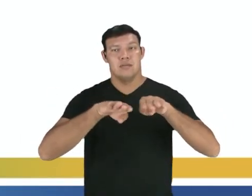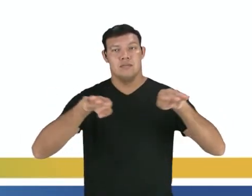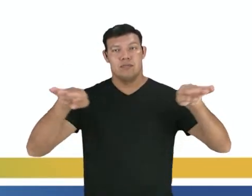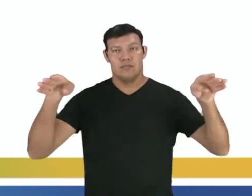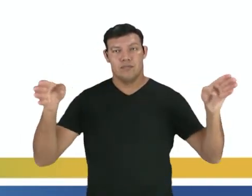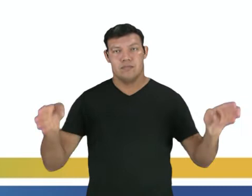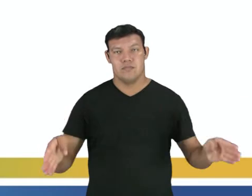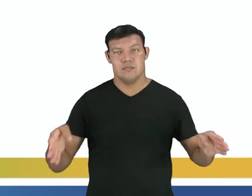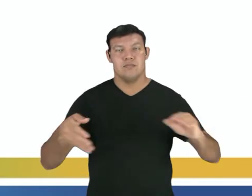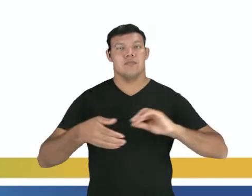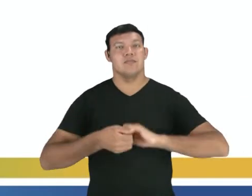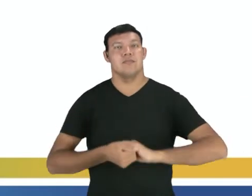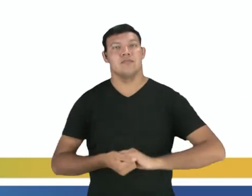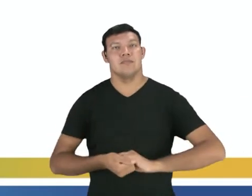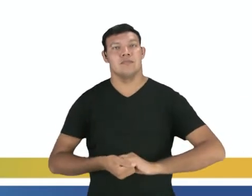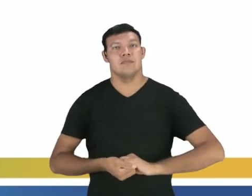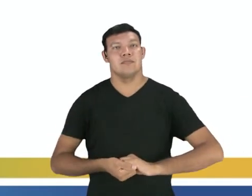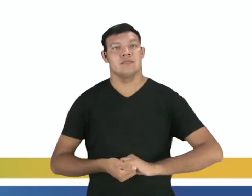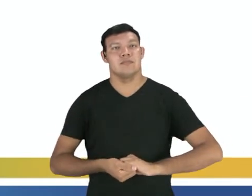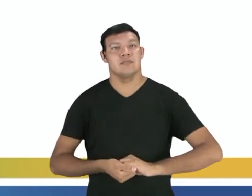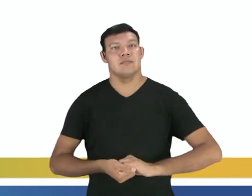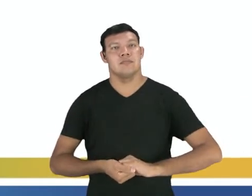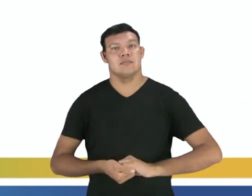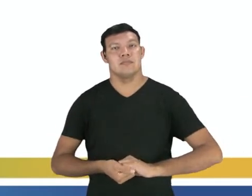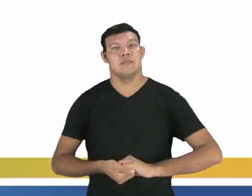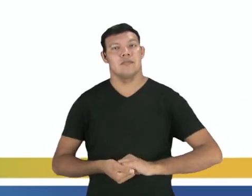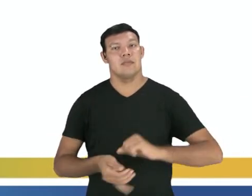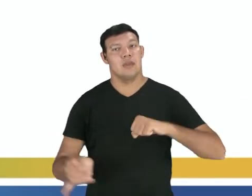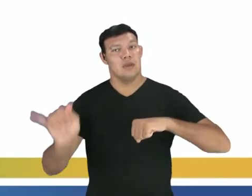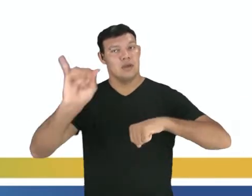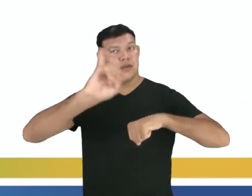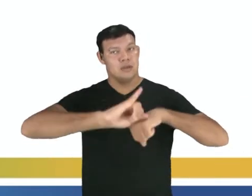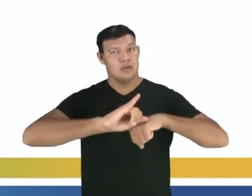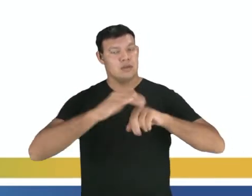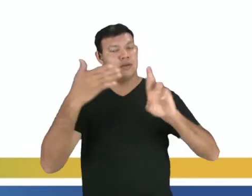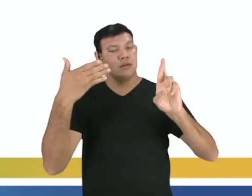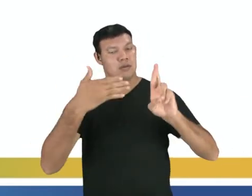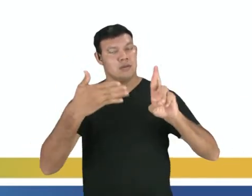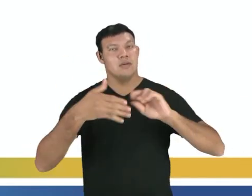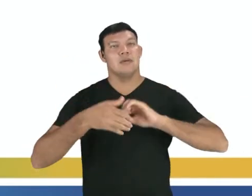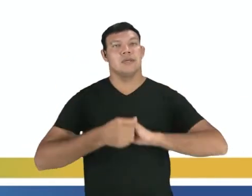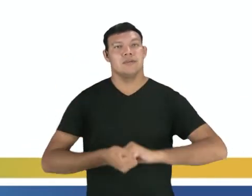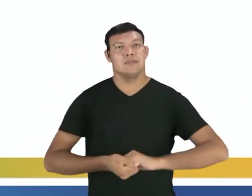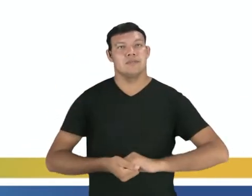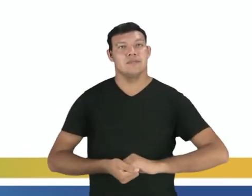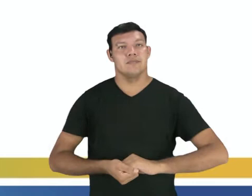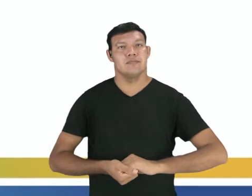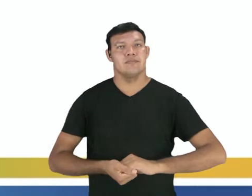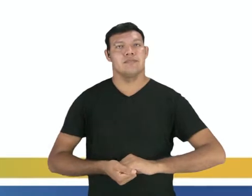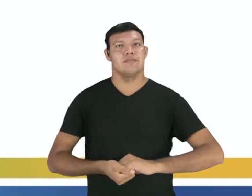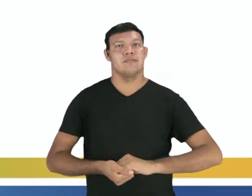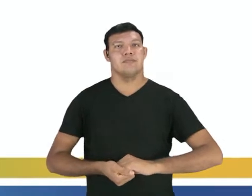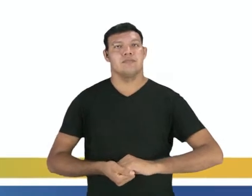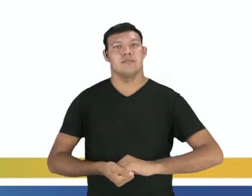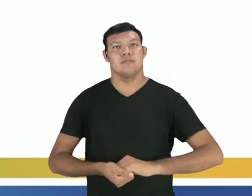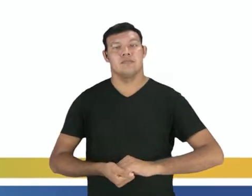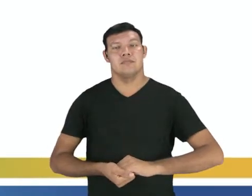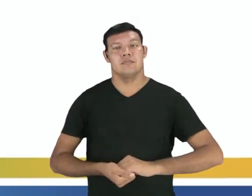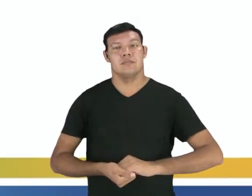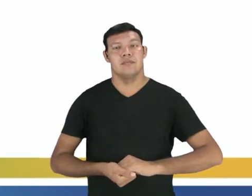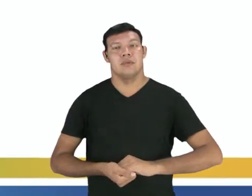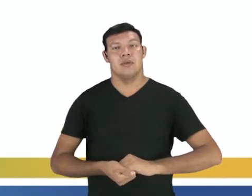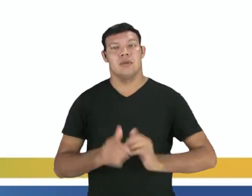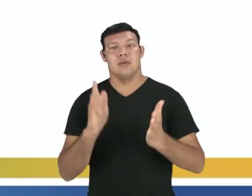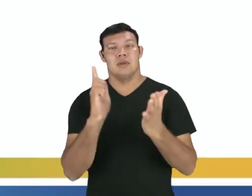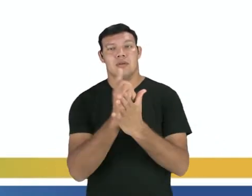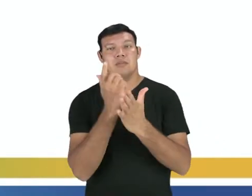sobre a mesa tá então para dizer que está em cima ó the books on the Shell O livro